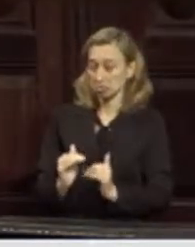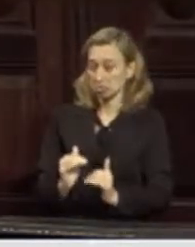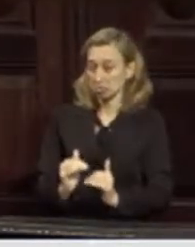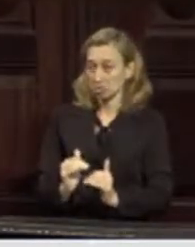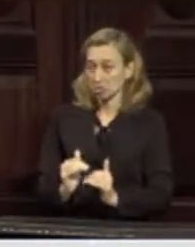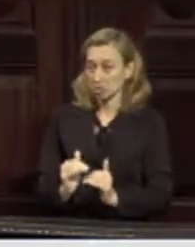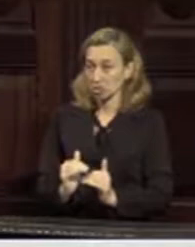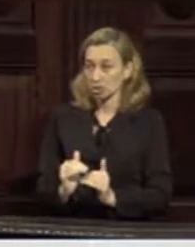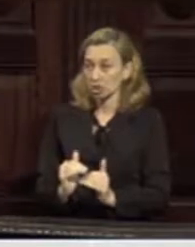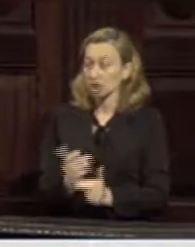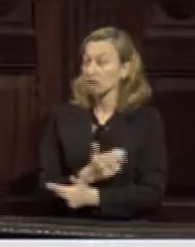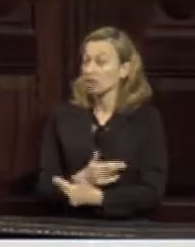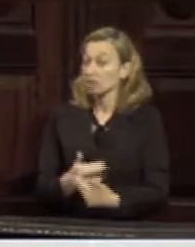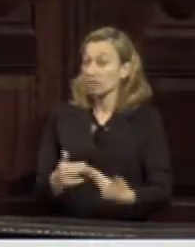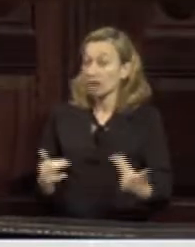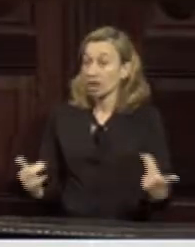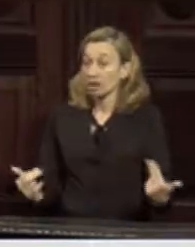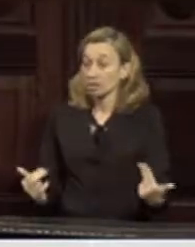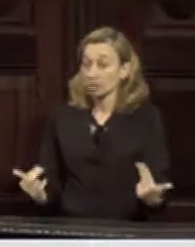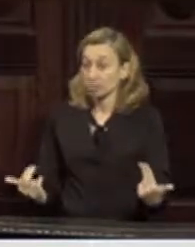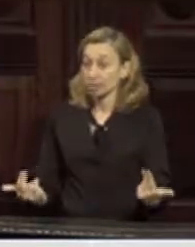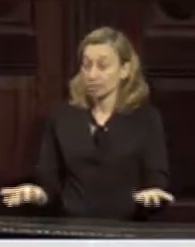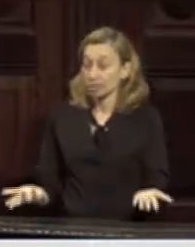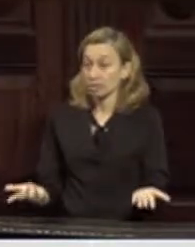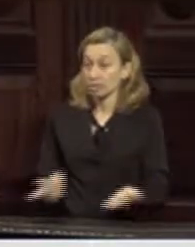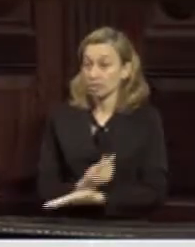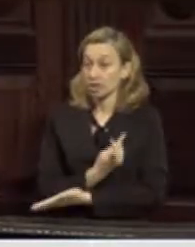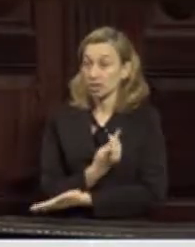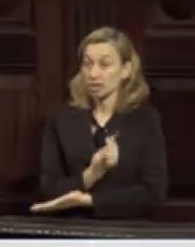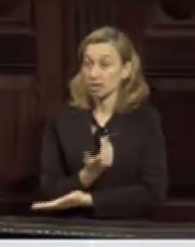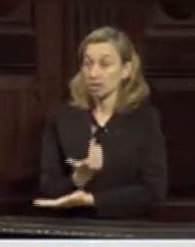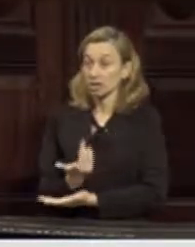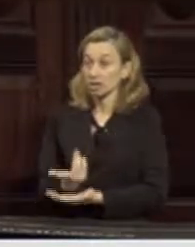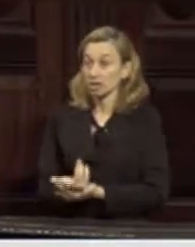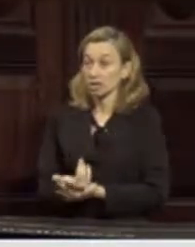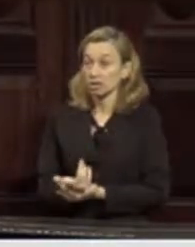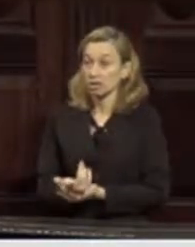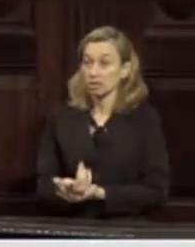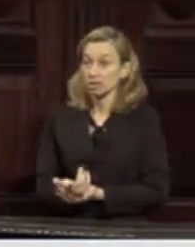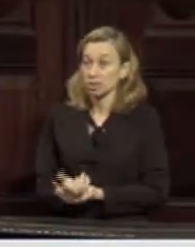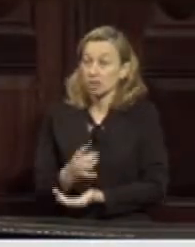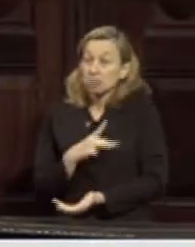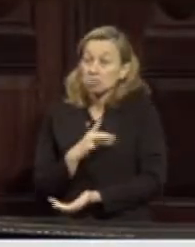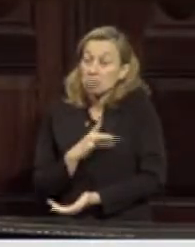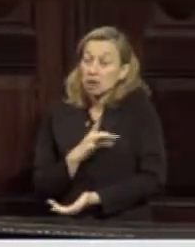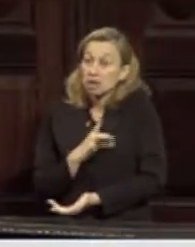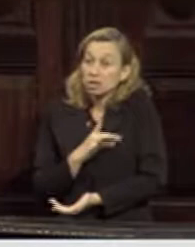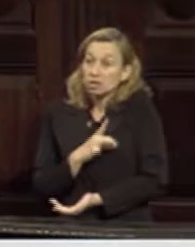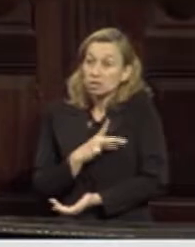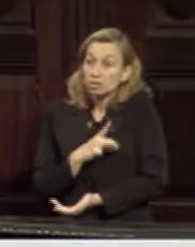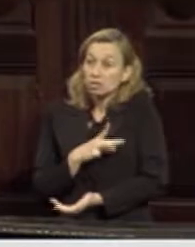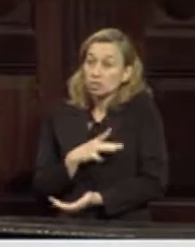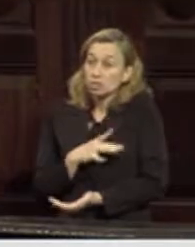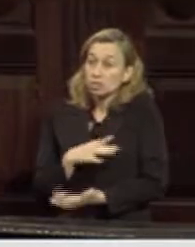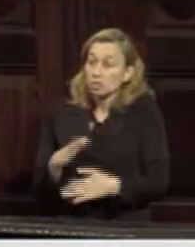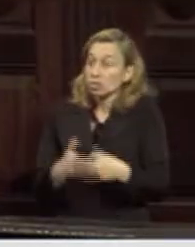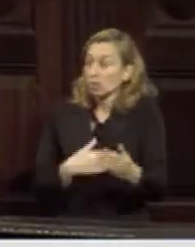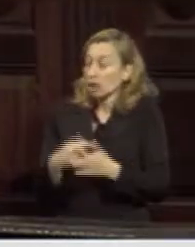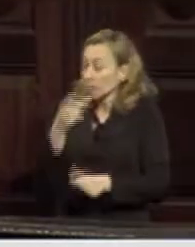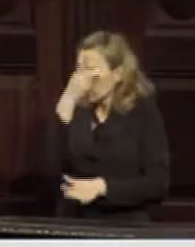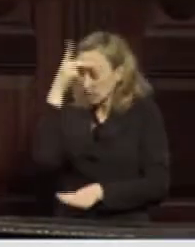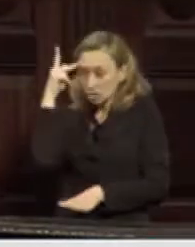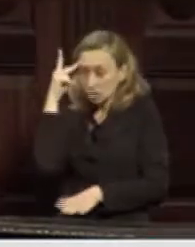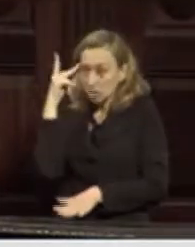adicionais para nossas empresas, o que afugenta investidores e que coloca em risco qualquer possibilidade